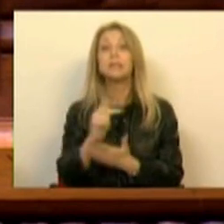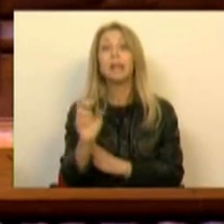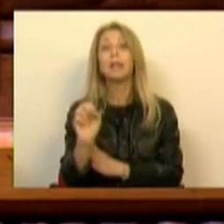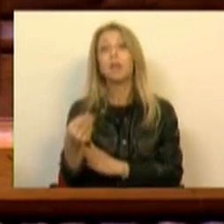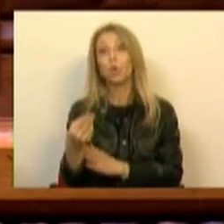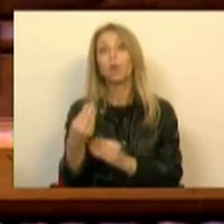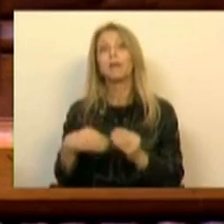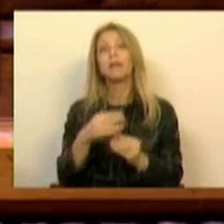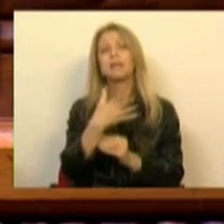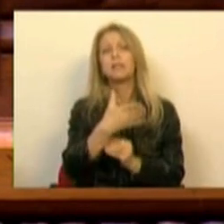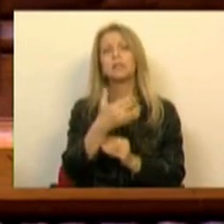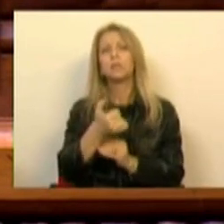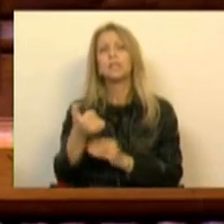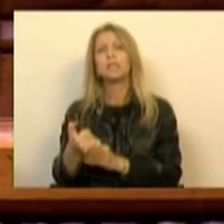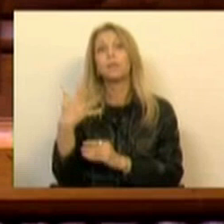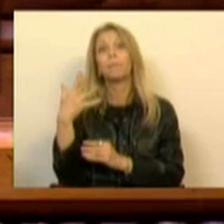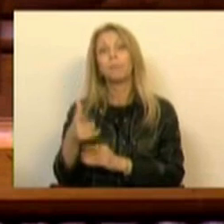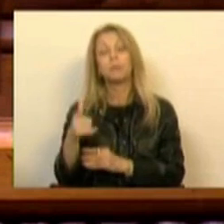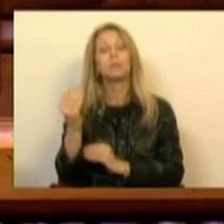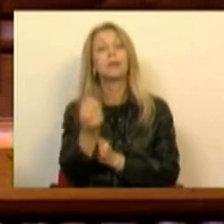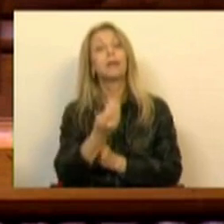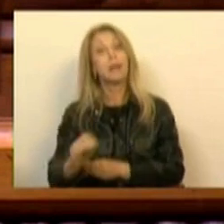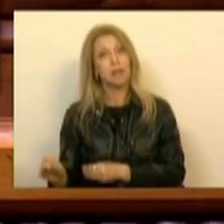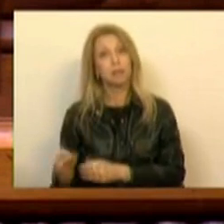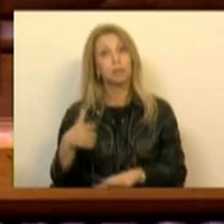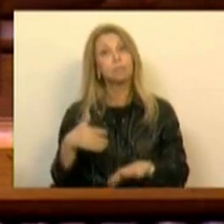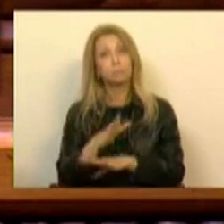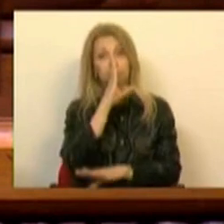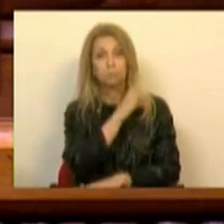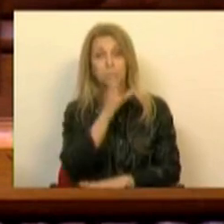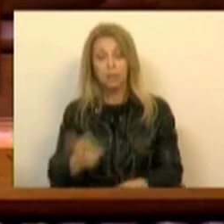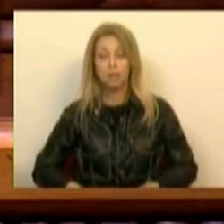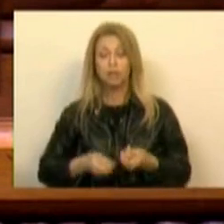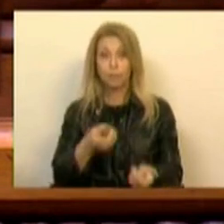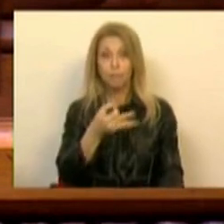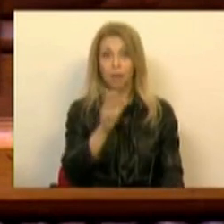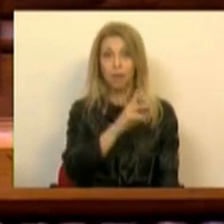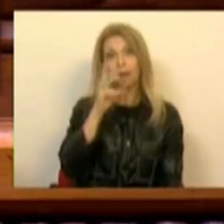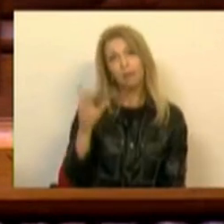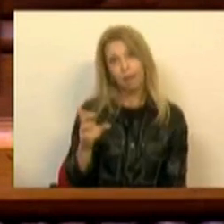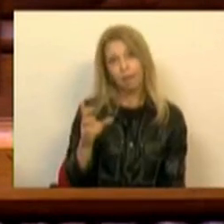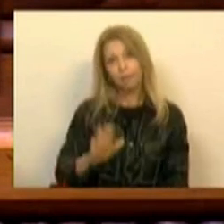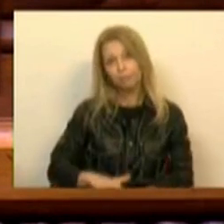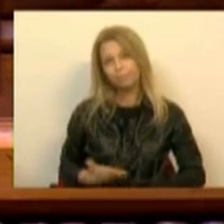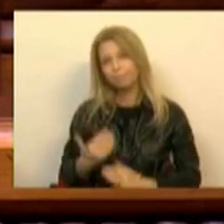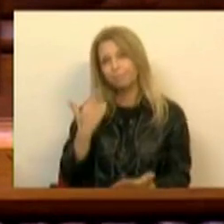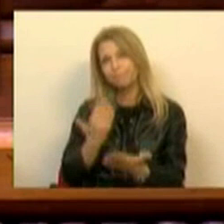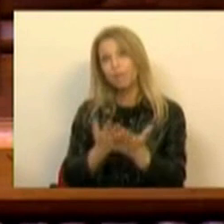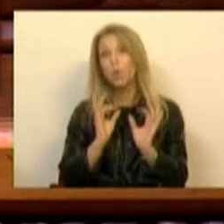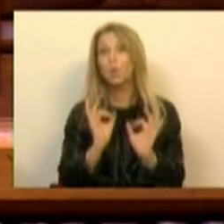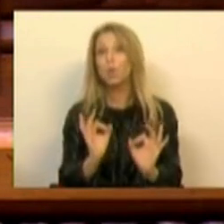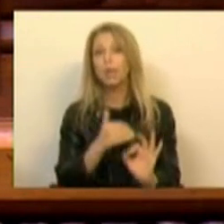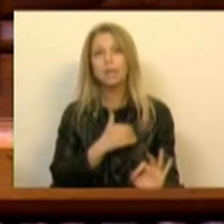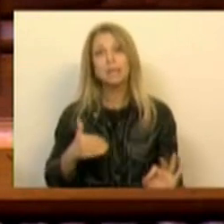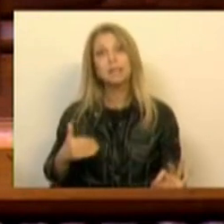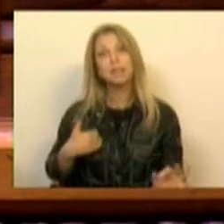de 155 mil crianças. E com a concretização dos investimentos do PRR, vamos reforçar os cuidados